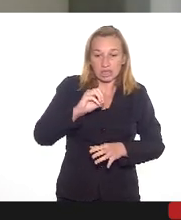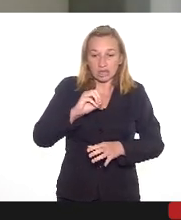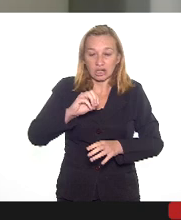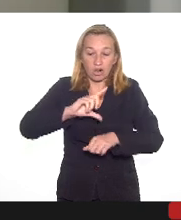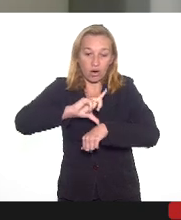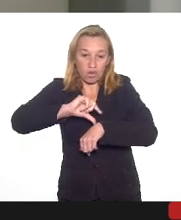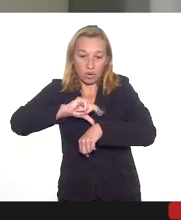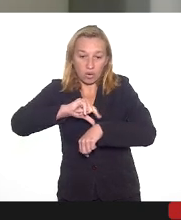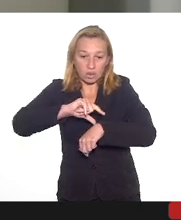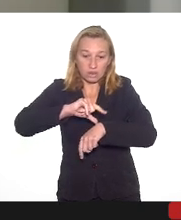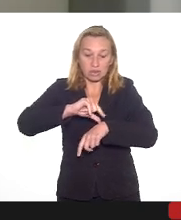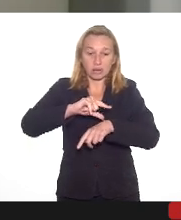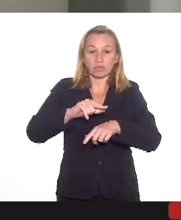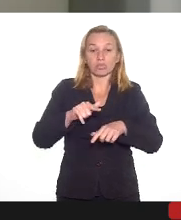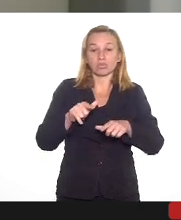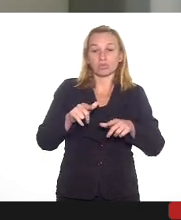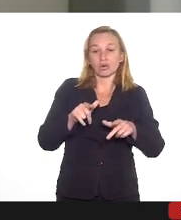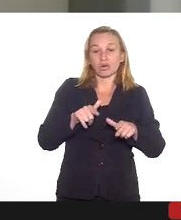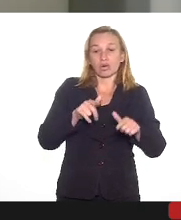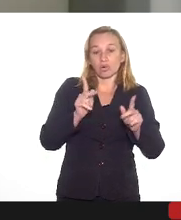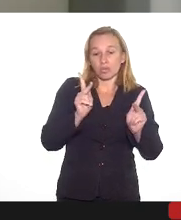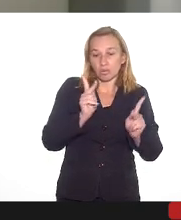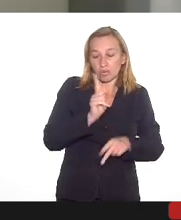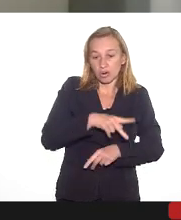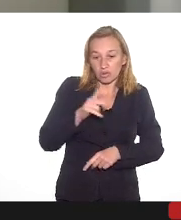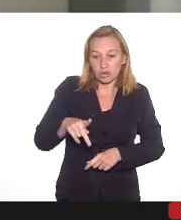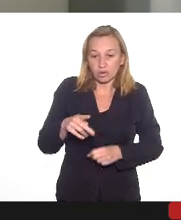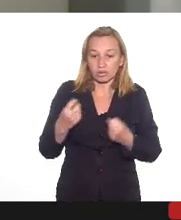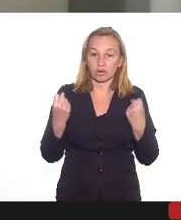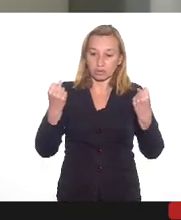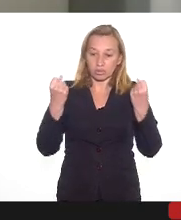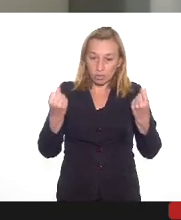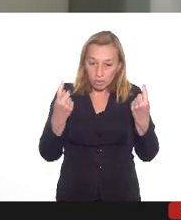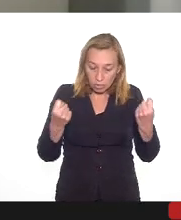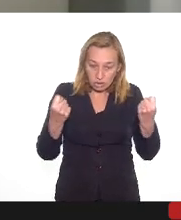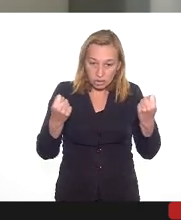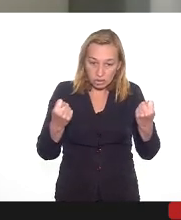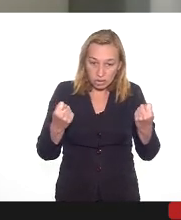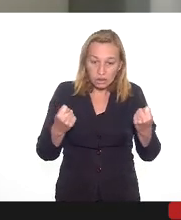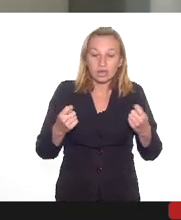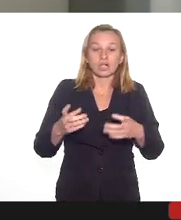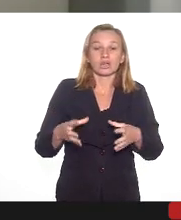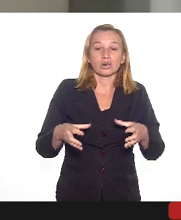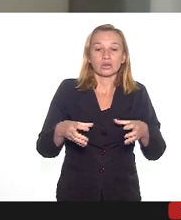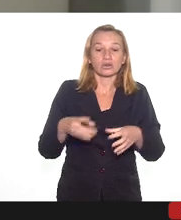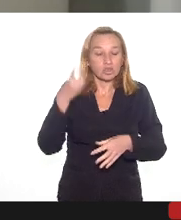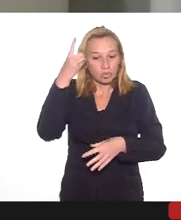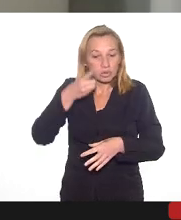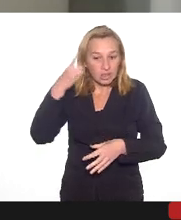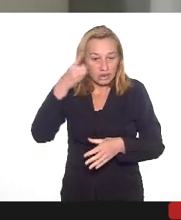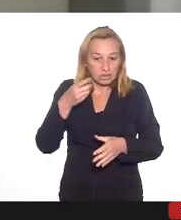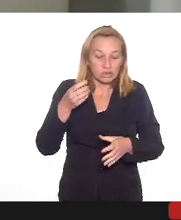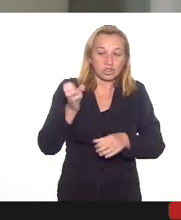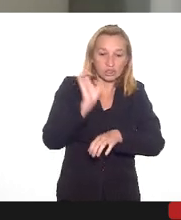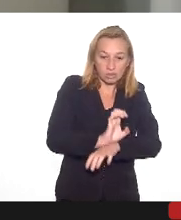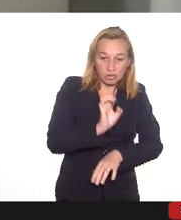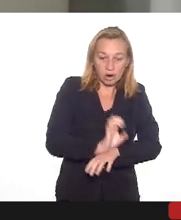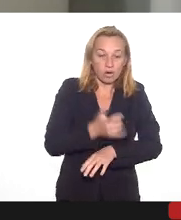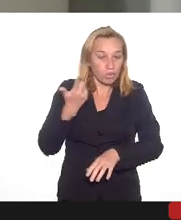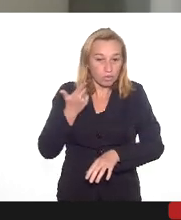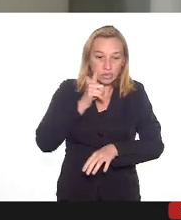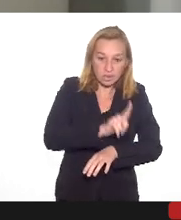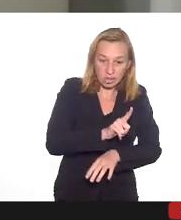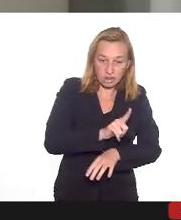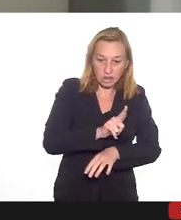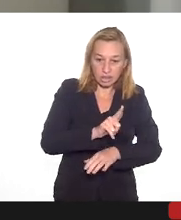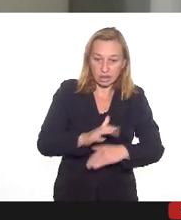Então, torço aqui para que o Parlamento Estadual consiga avançar nesse projeto, dando a ele a